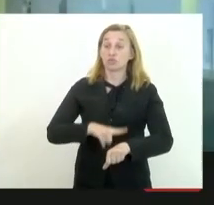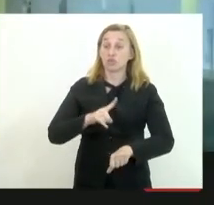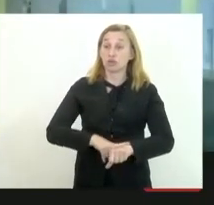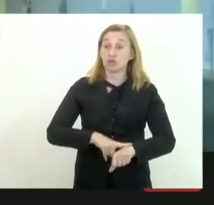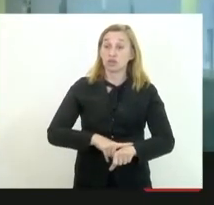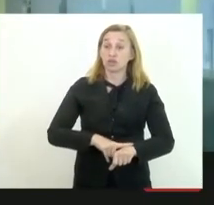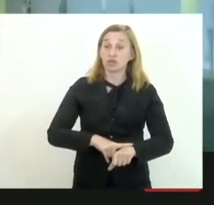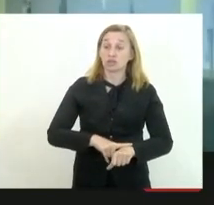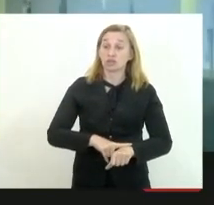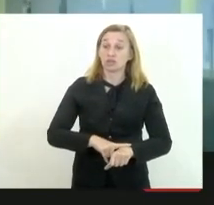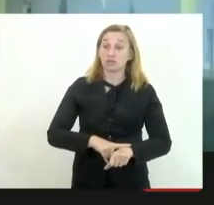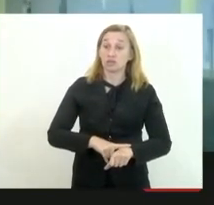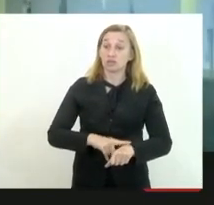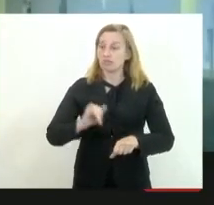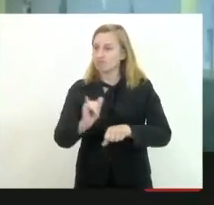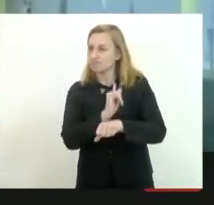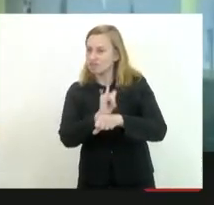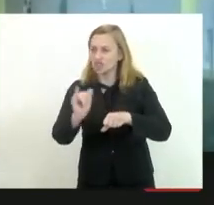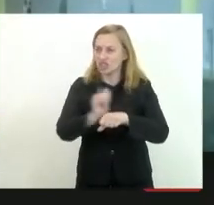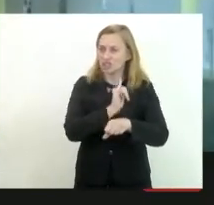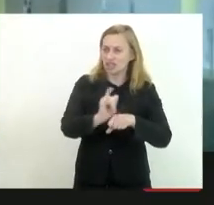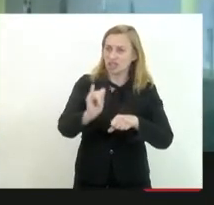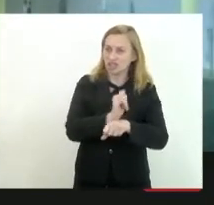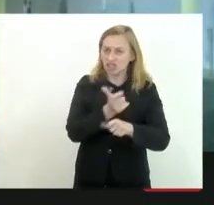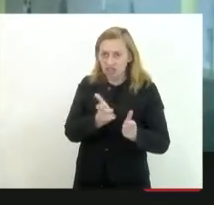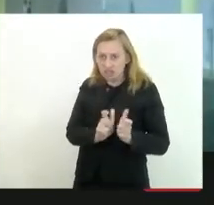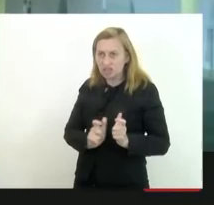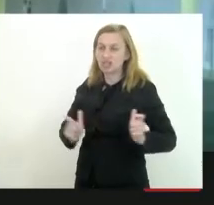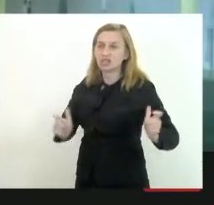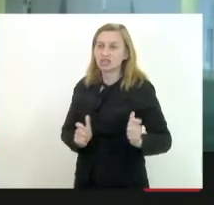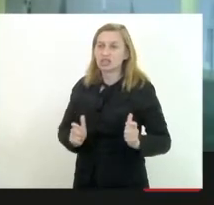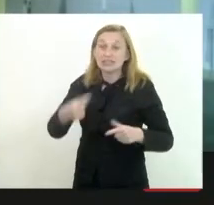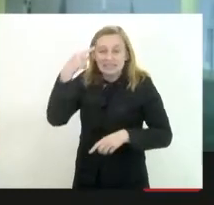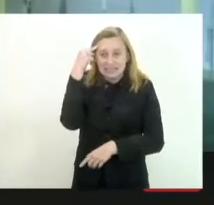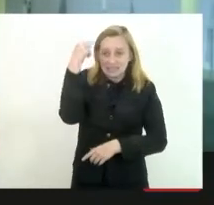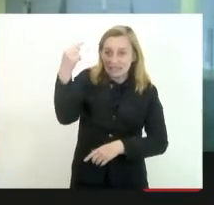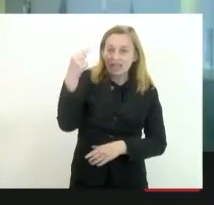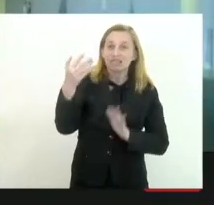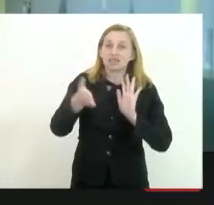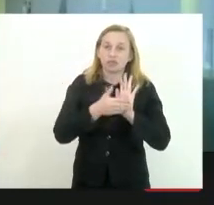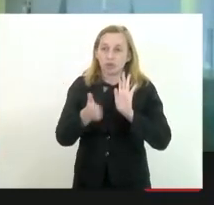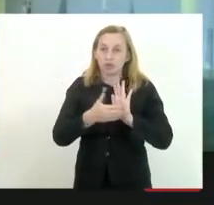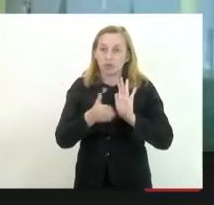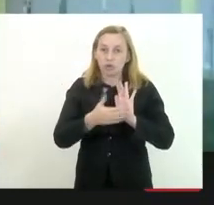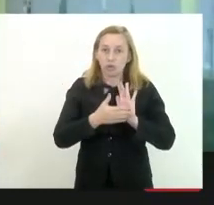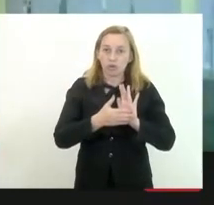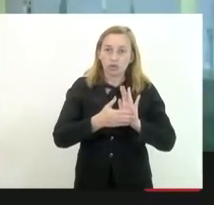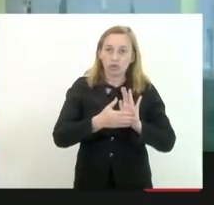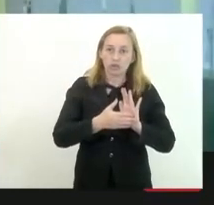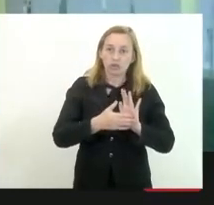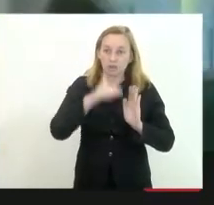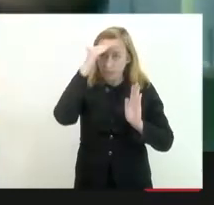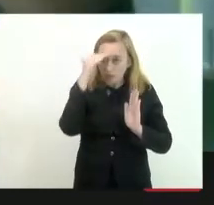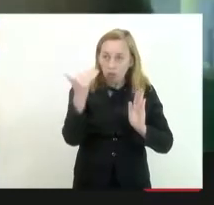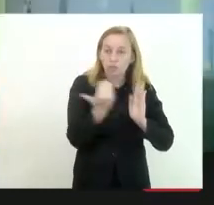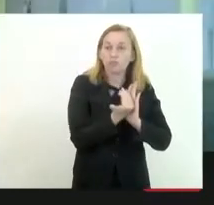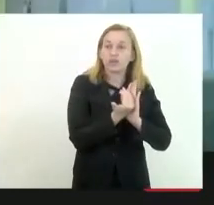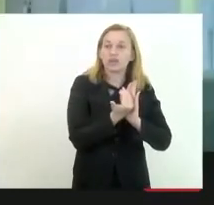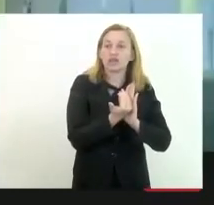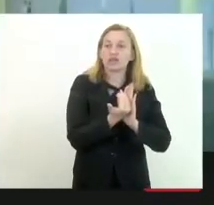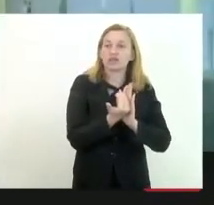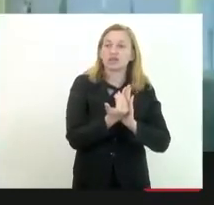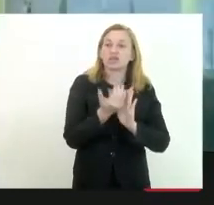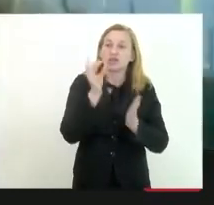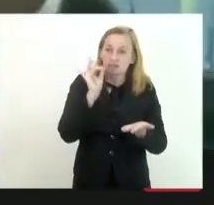grande articuladora, a grande aglutinadora de ideias e propostas para execução real